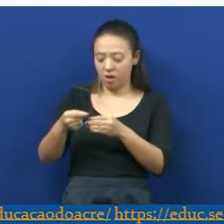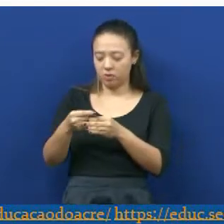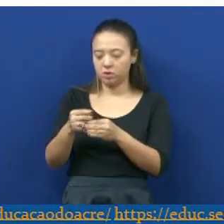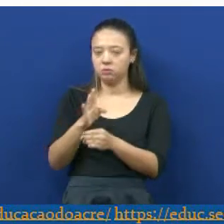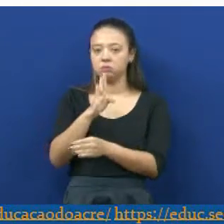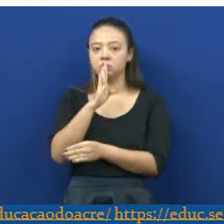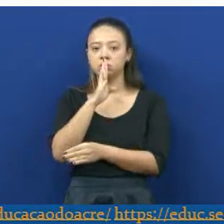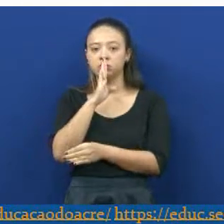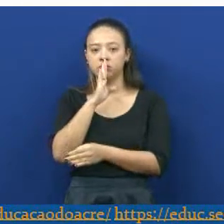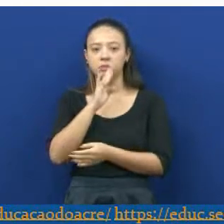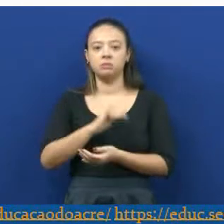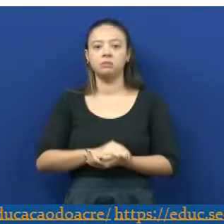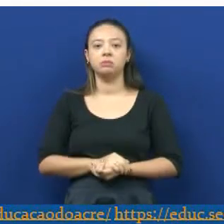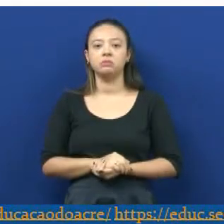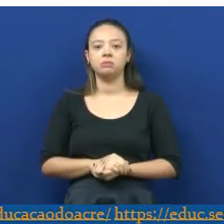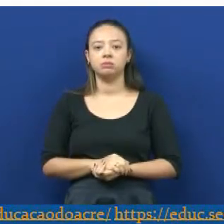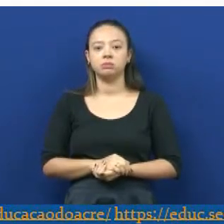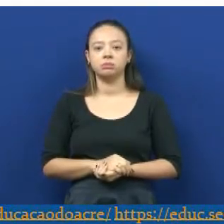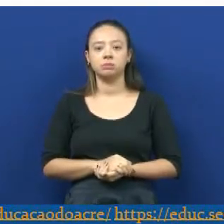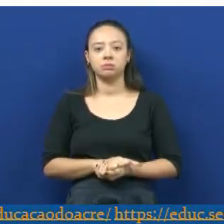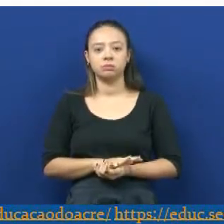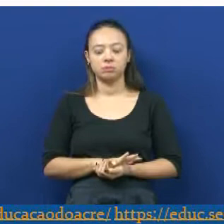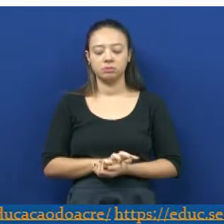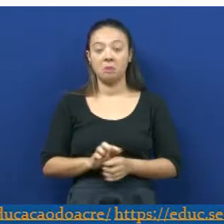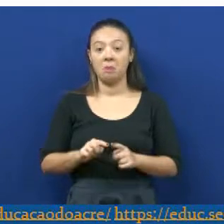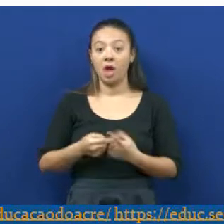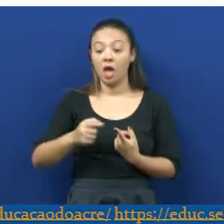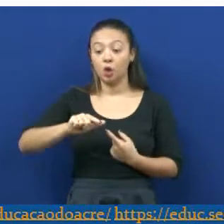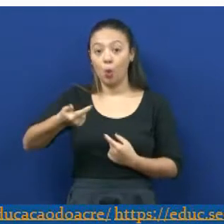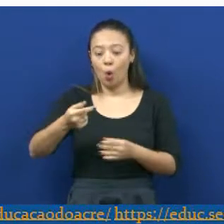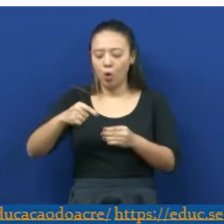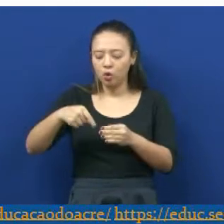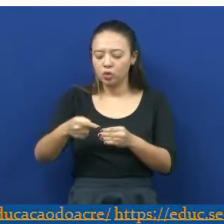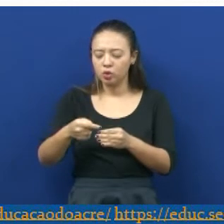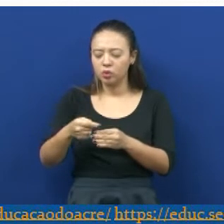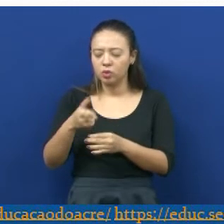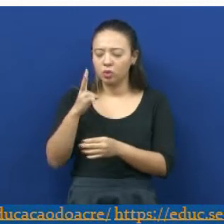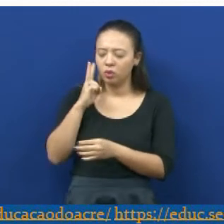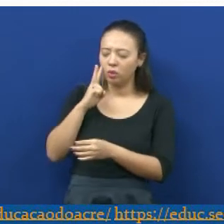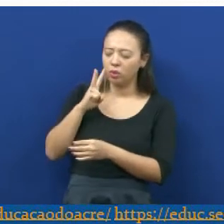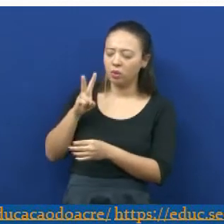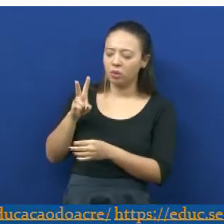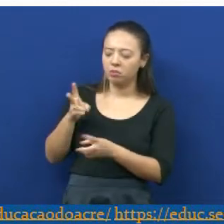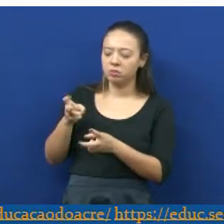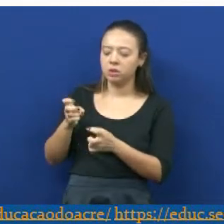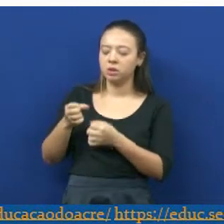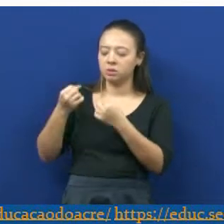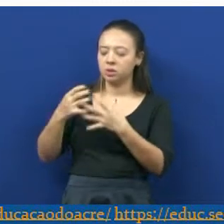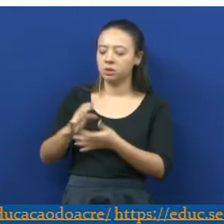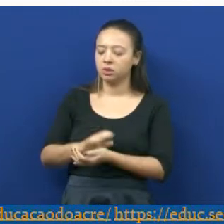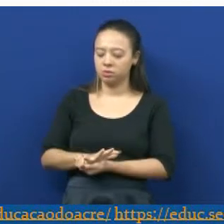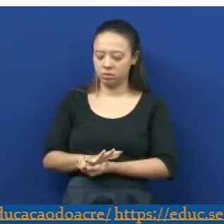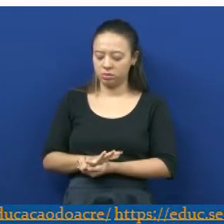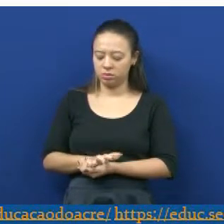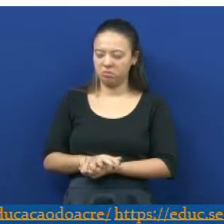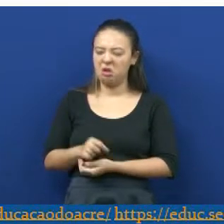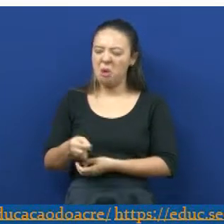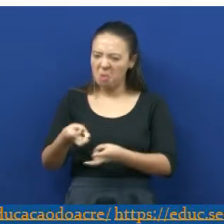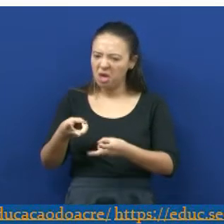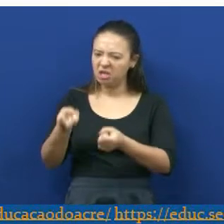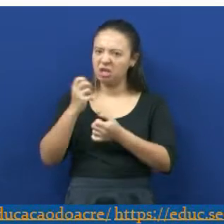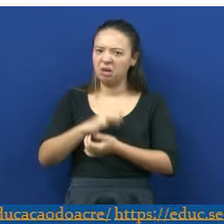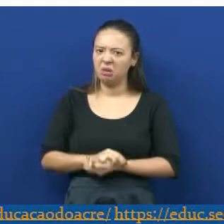um alfinete, de cabeça grande e não menor experiência, murmurou à pobre agulha: "Anda, aprende,